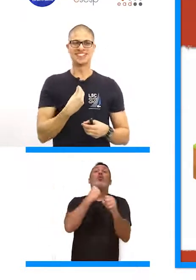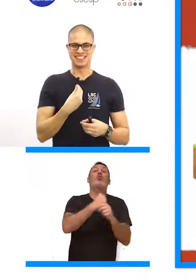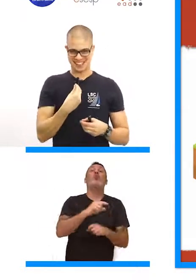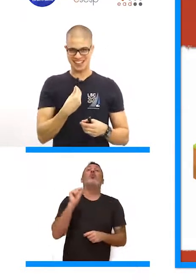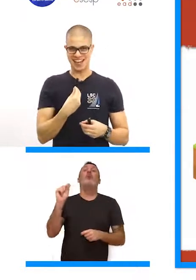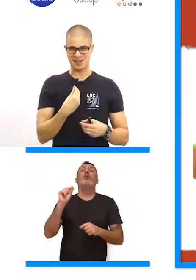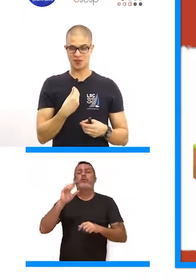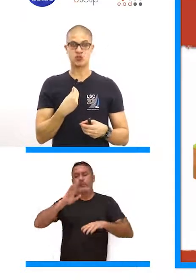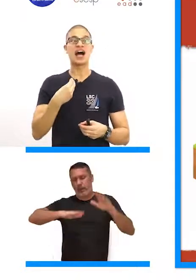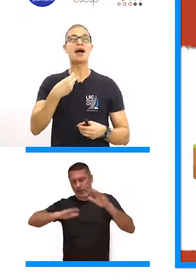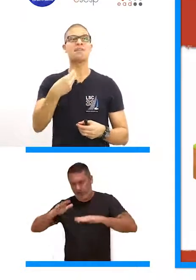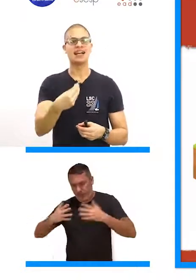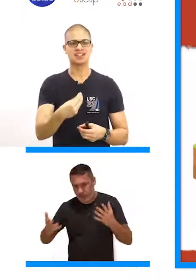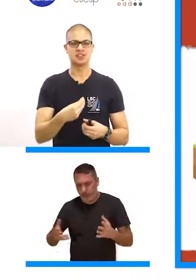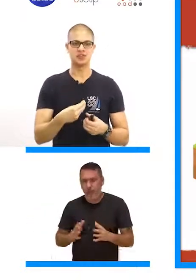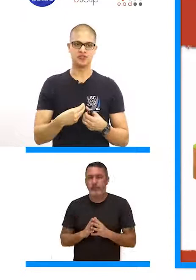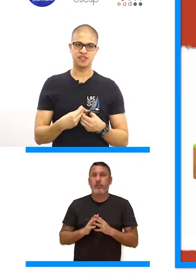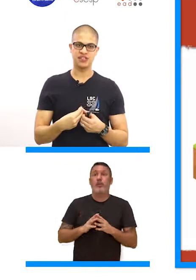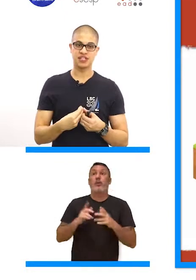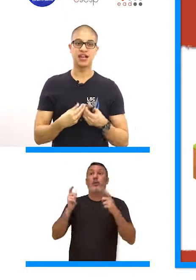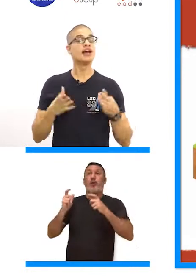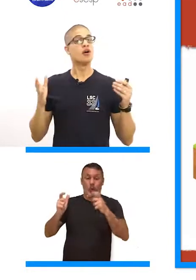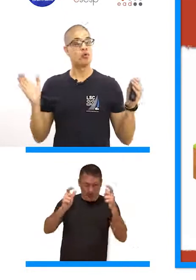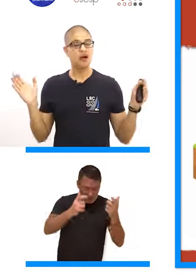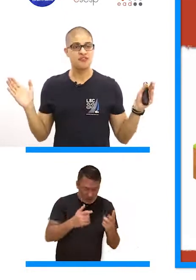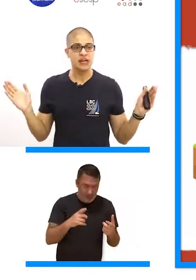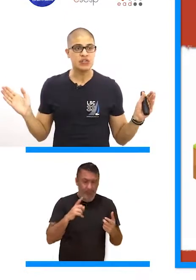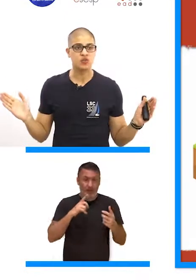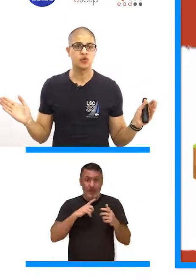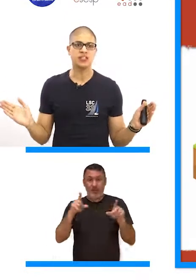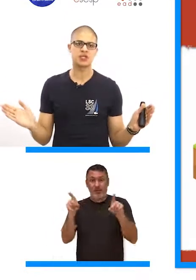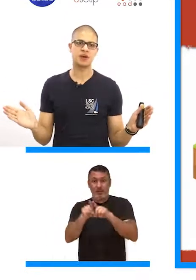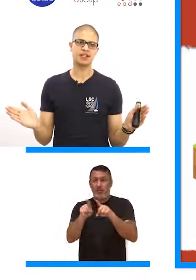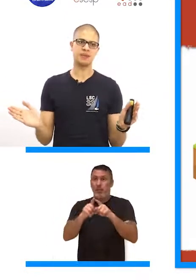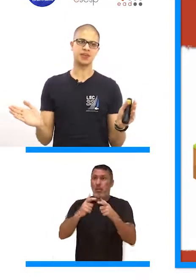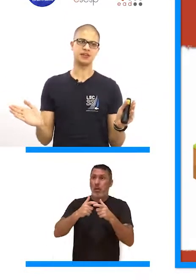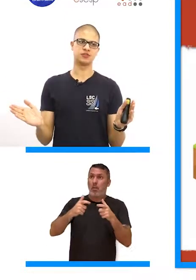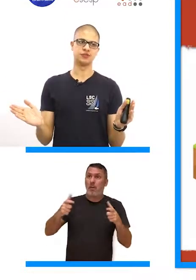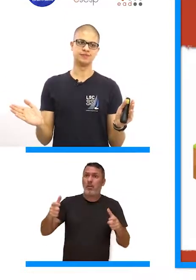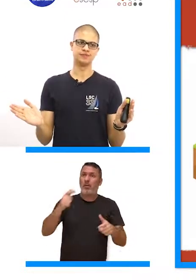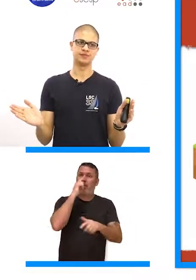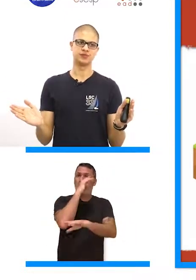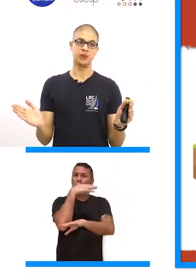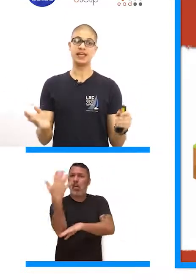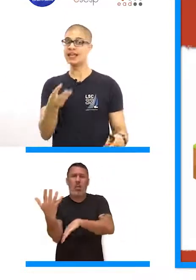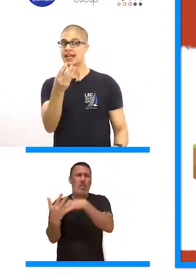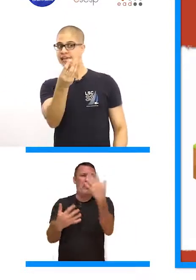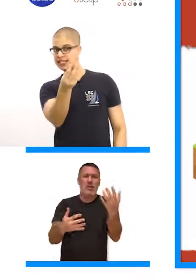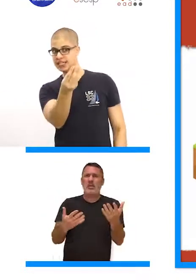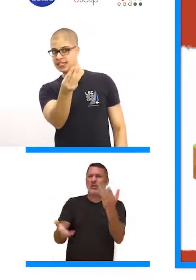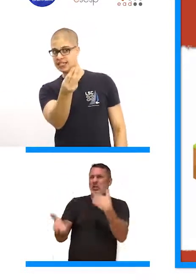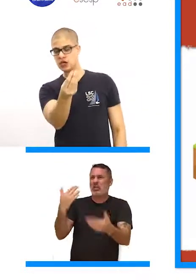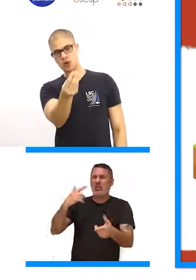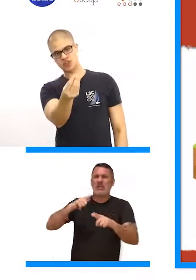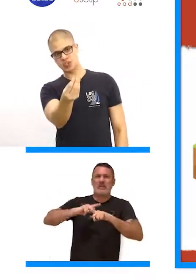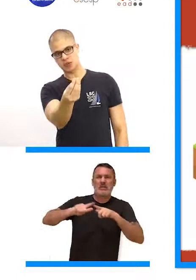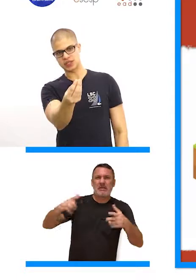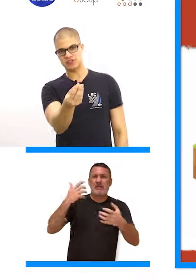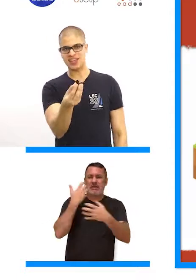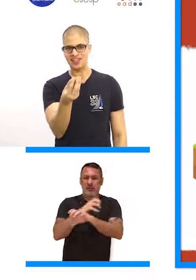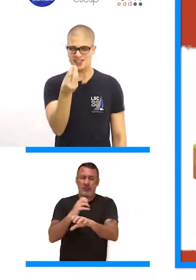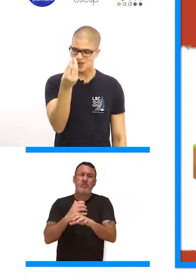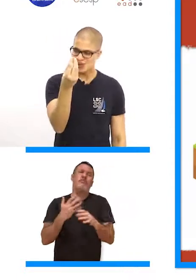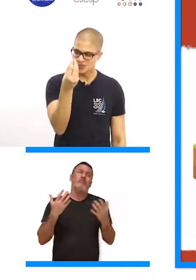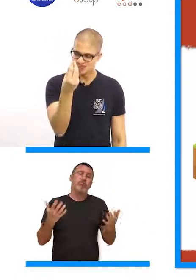construíram, certo? A sua aplicação física, o avanço do desmatamento, tudo bem? E, como vocês